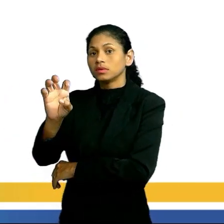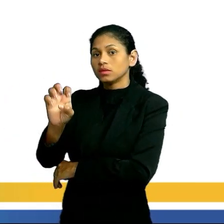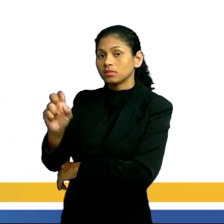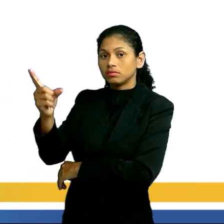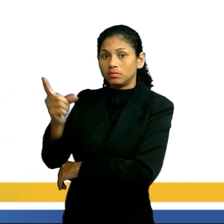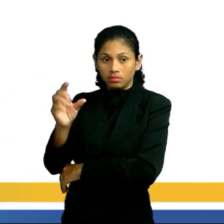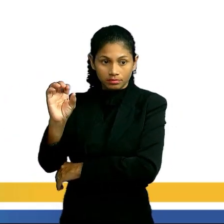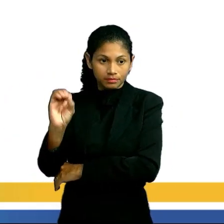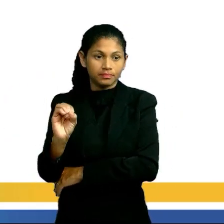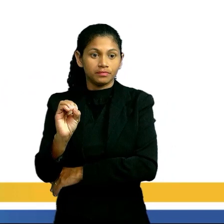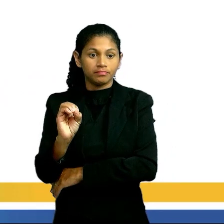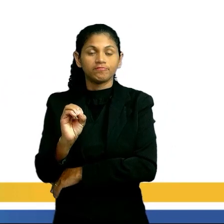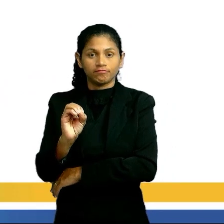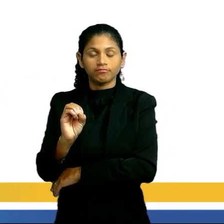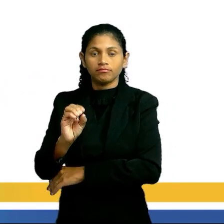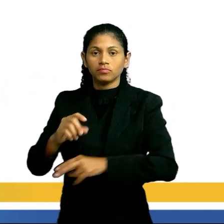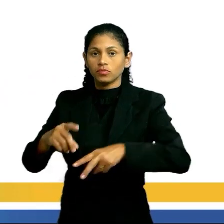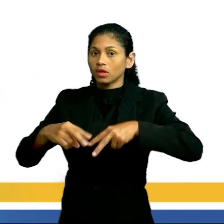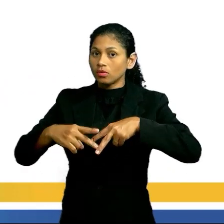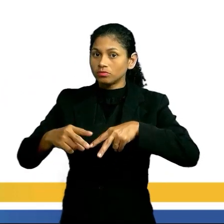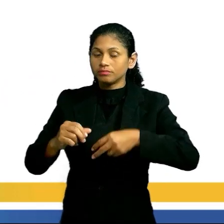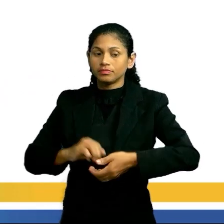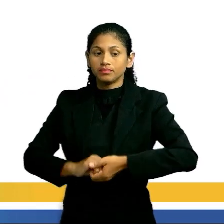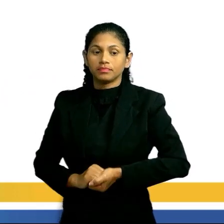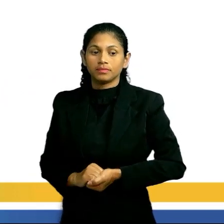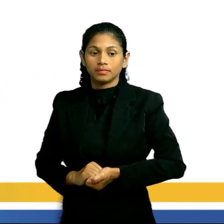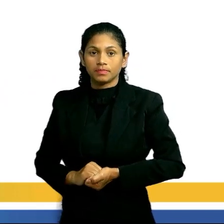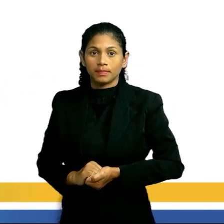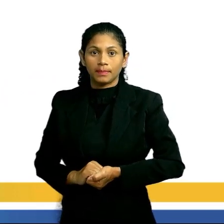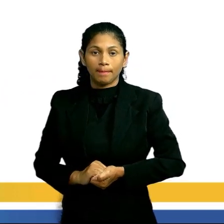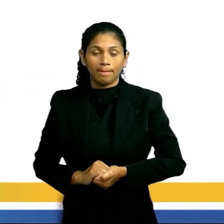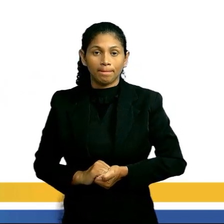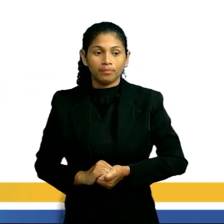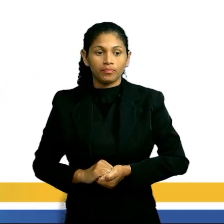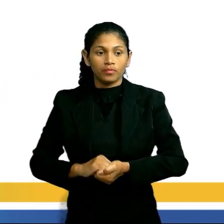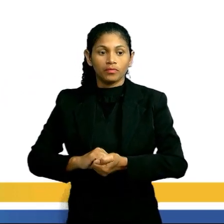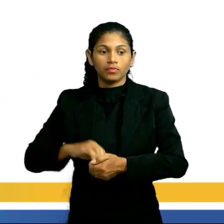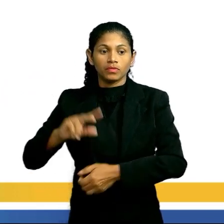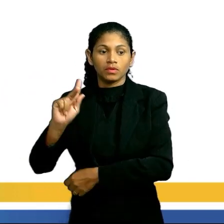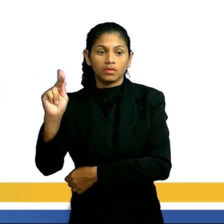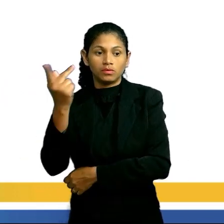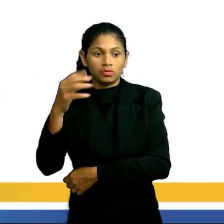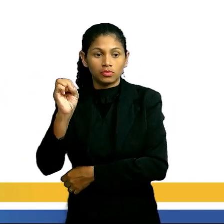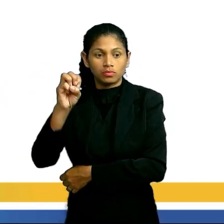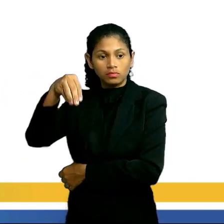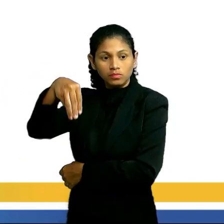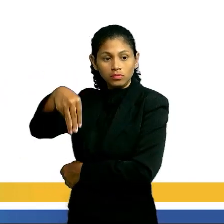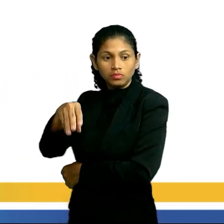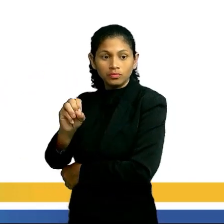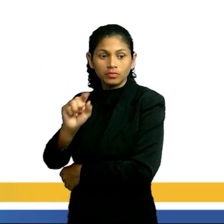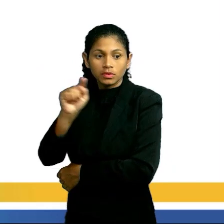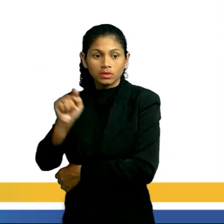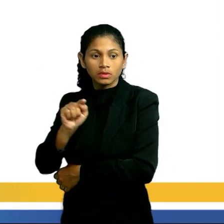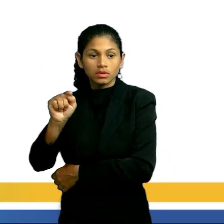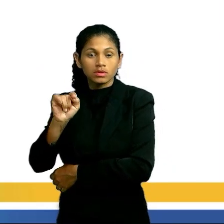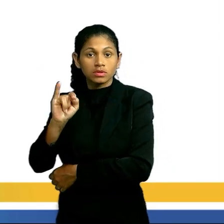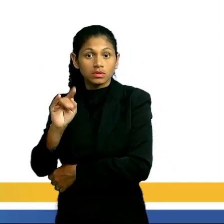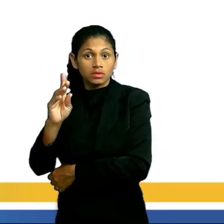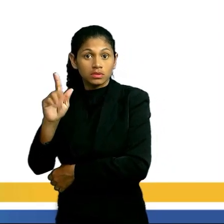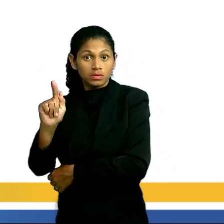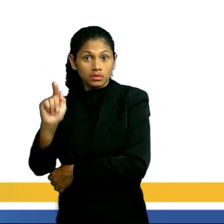sexuais. Na espécie humana, o par 23. Homozigoto é o indivíduo que tem genes